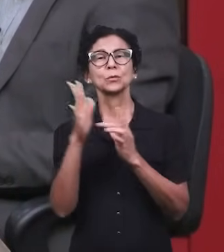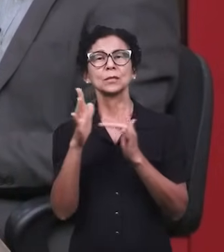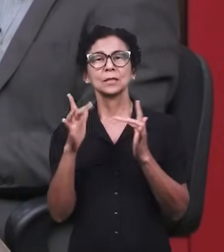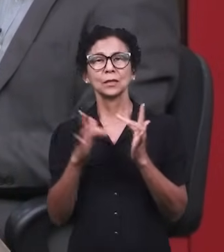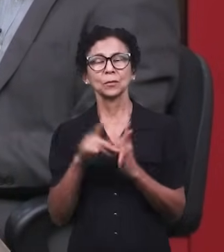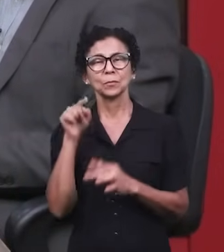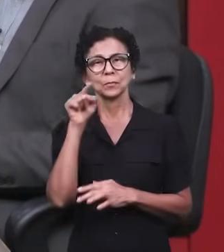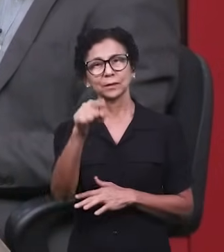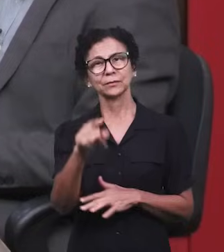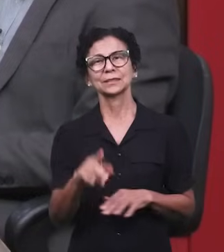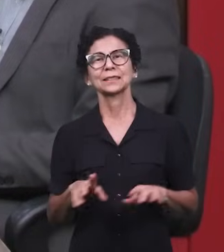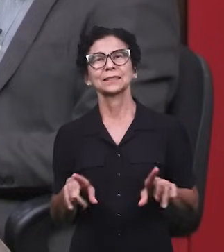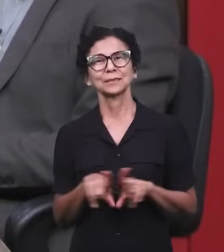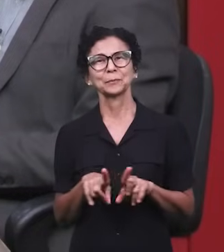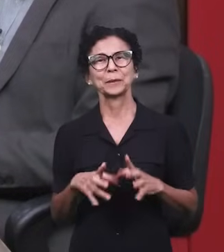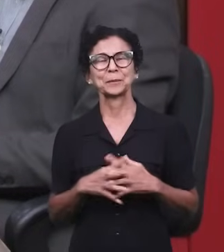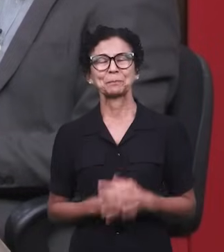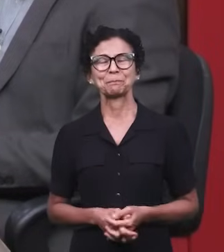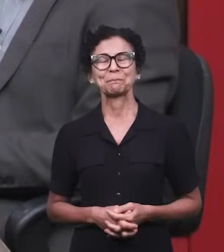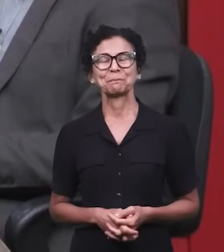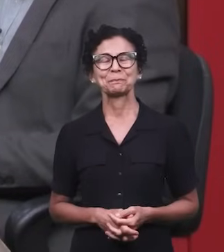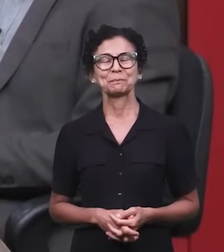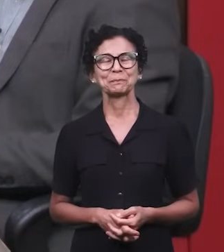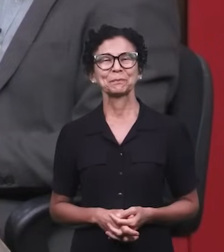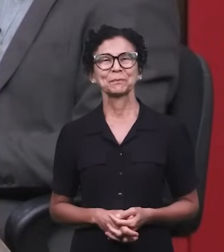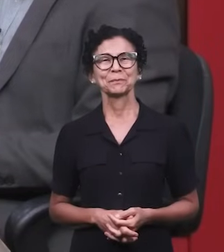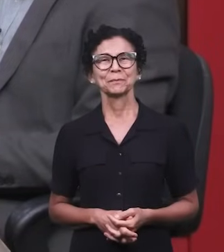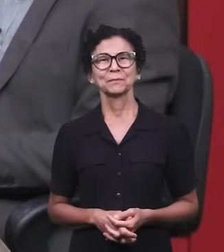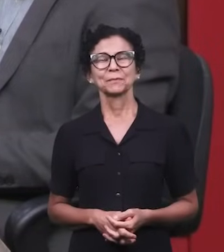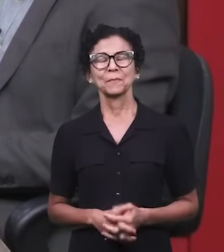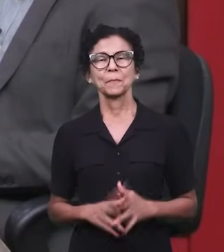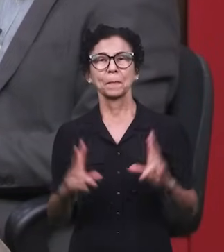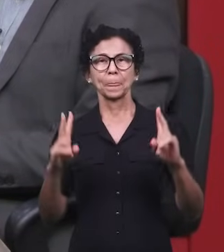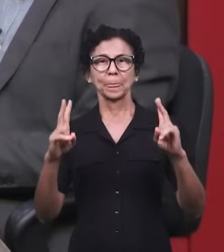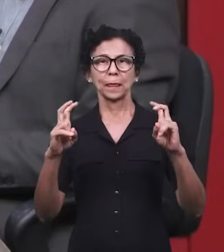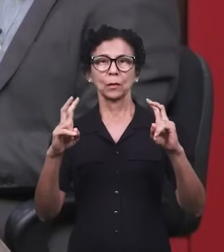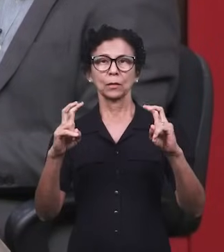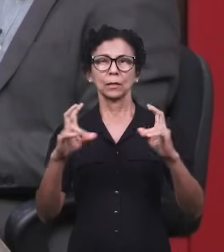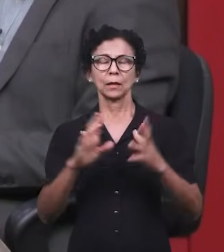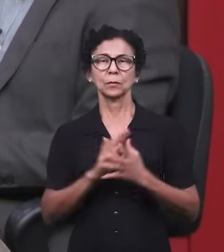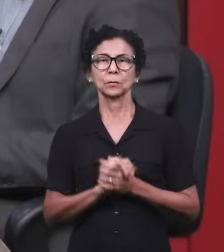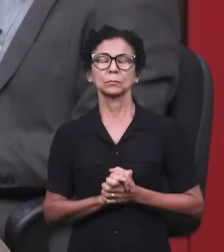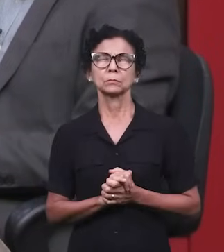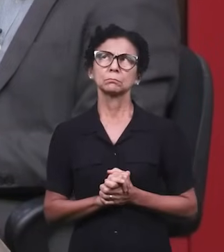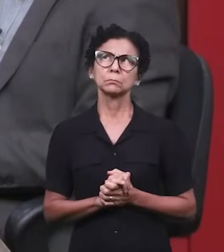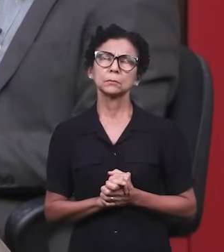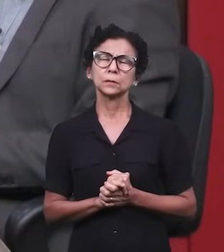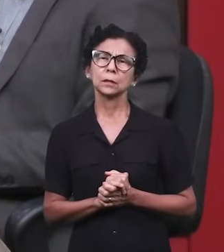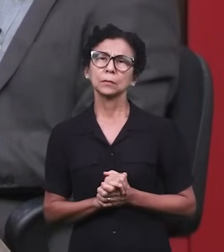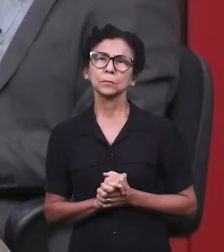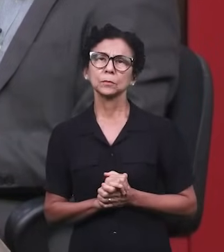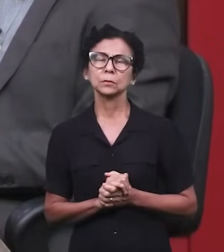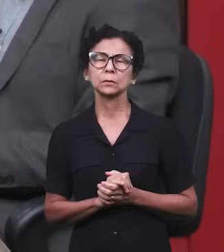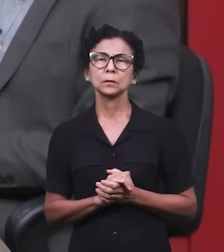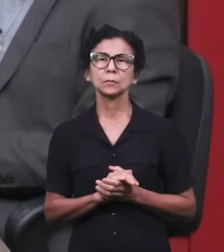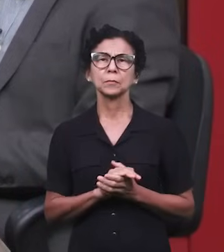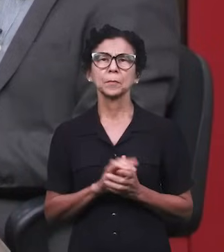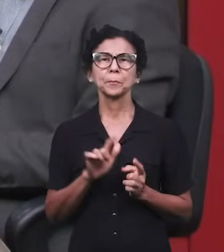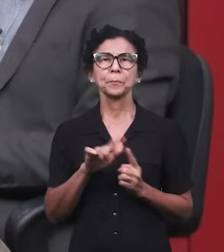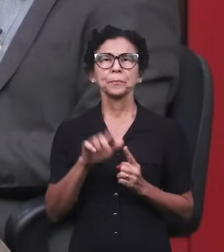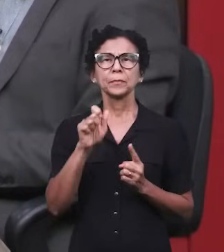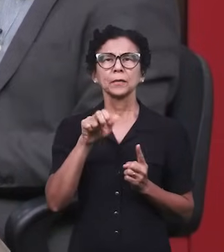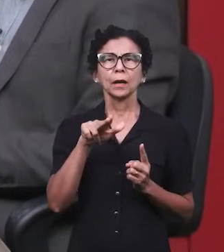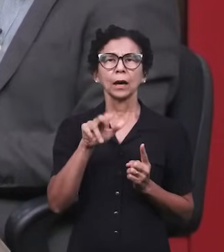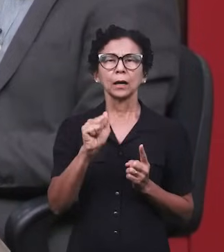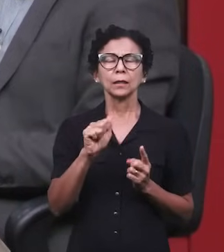Esse é o objetivo. Muito bem. Hoje nós temos como tema do programa Ana e Samuel. Você vai entender, você que conhece